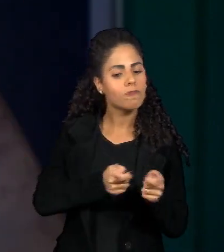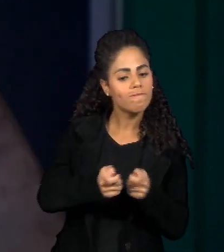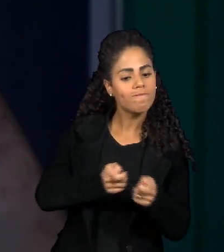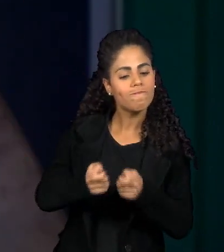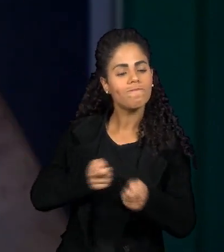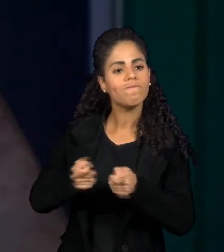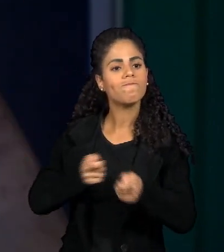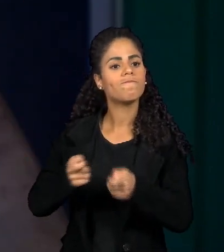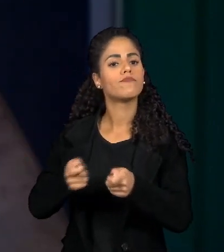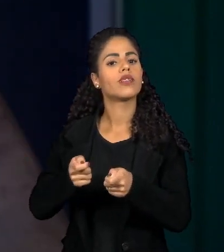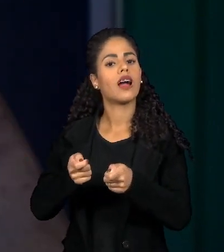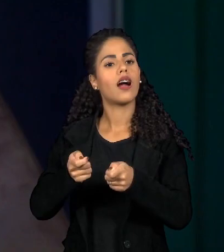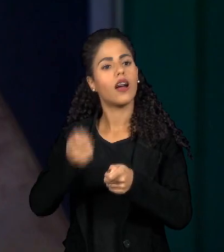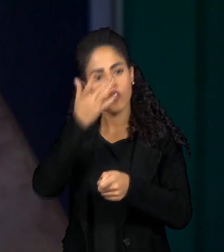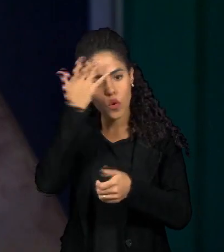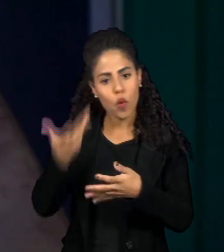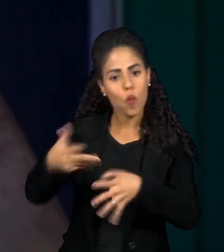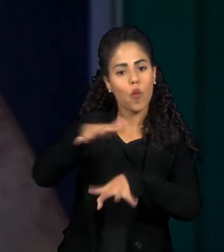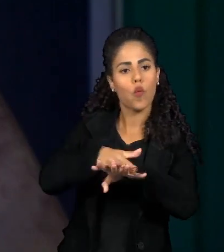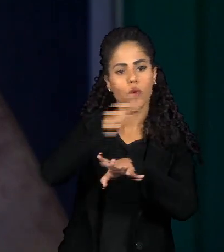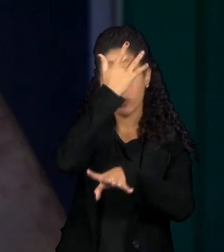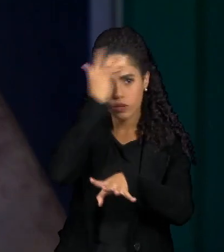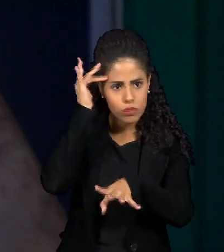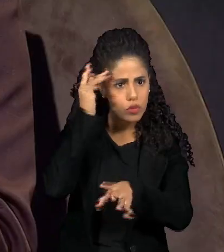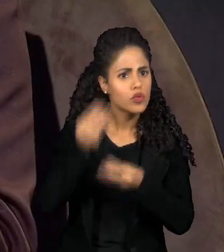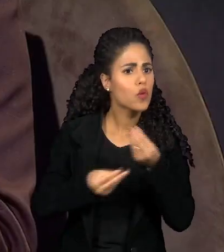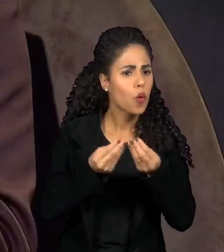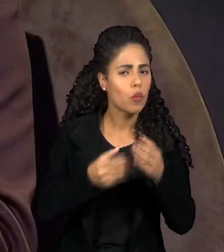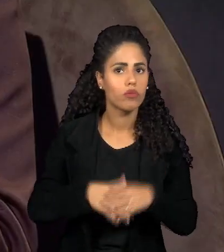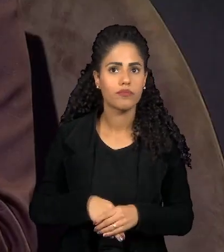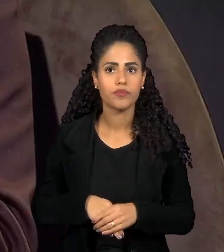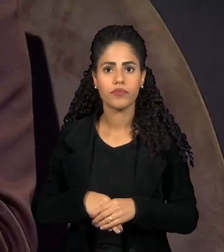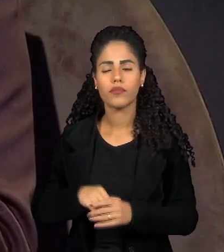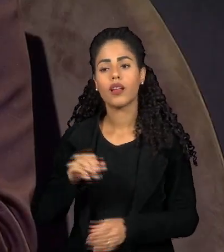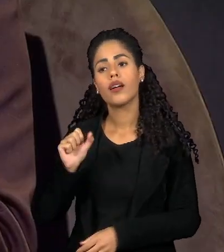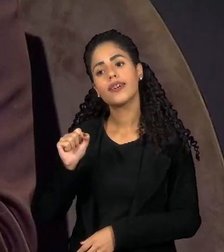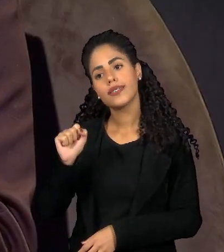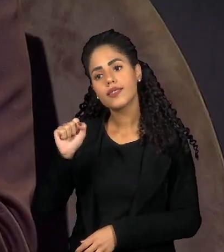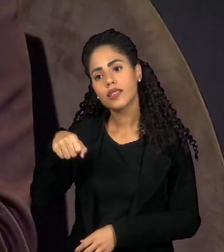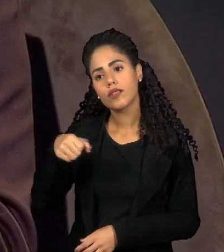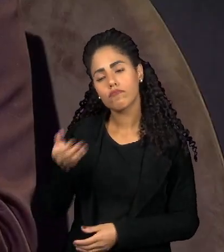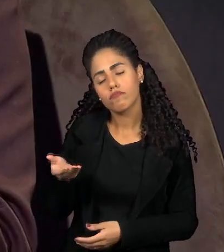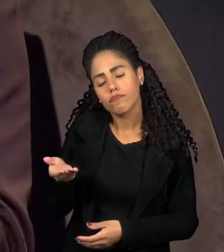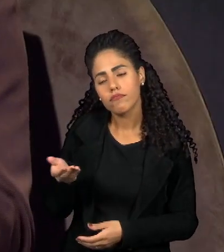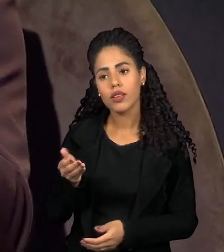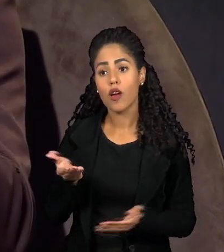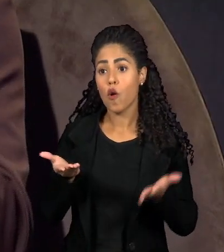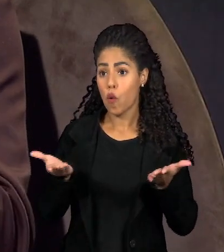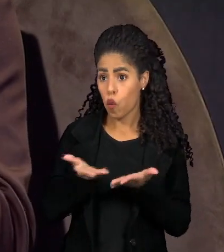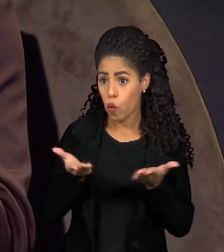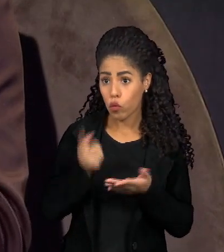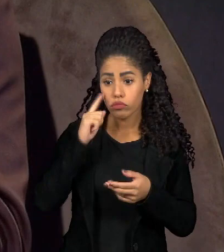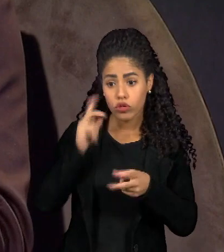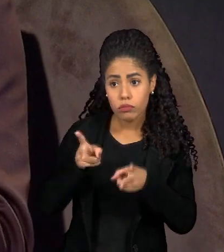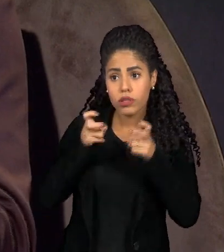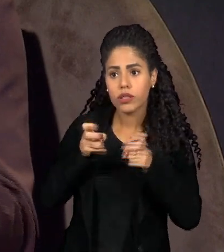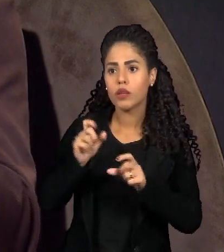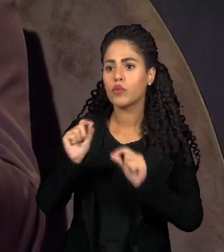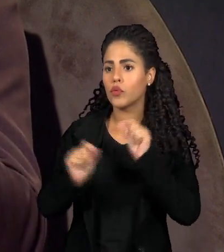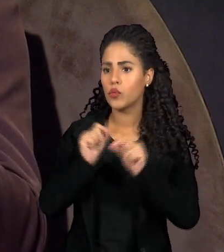dessa exclusão, inclusive pela perspectiva racial? Sim, a gente vê que hoje existem